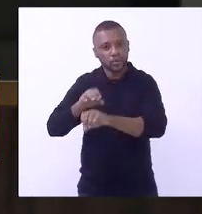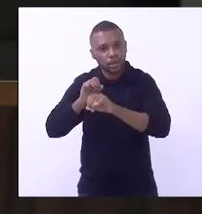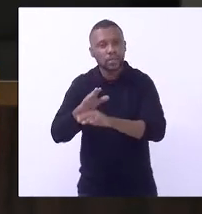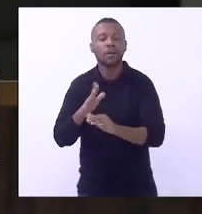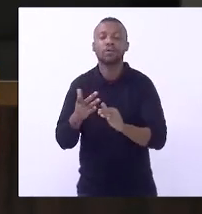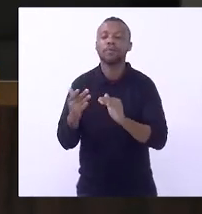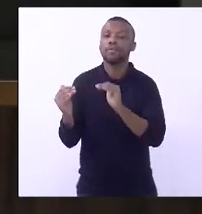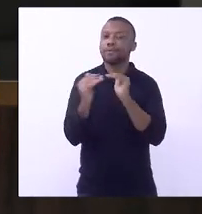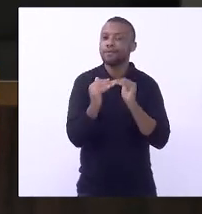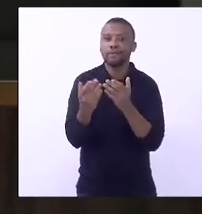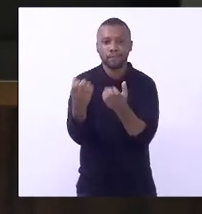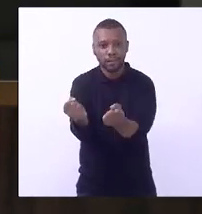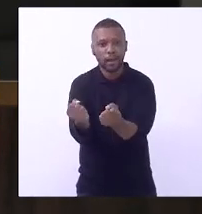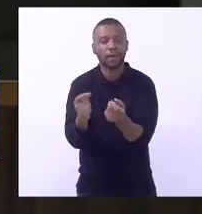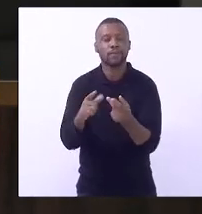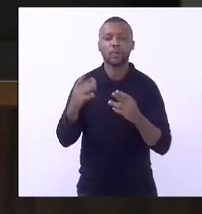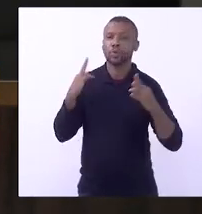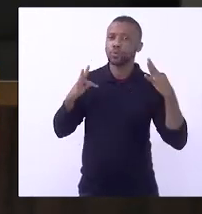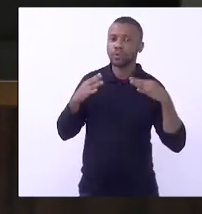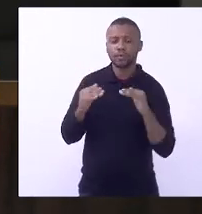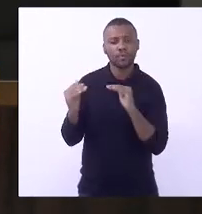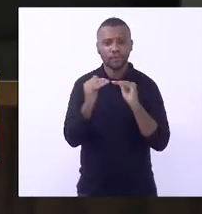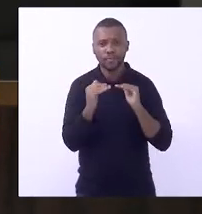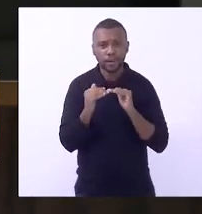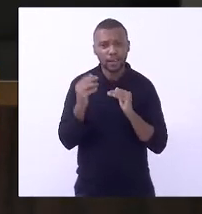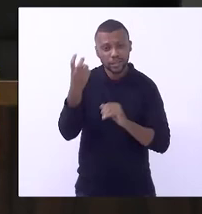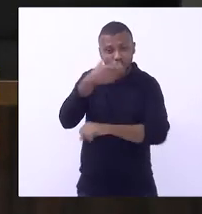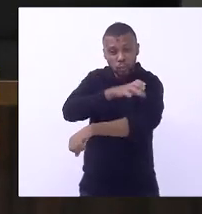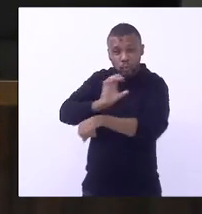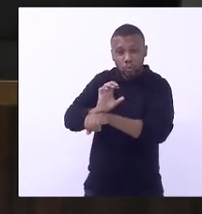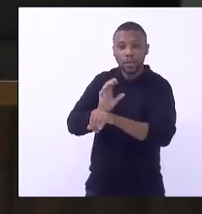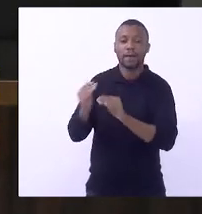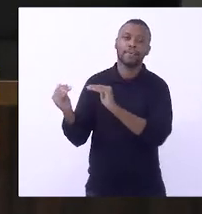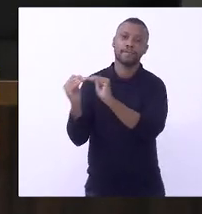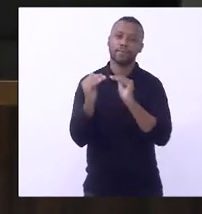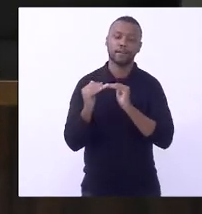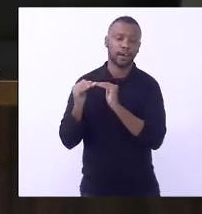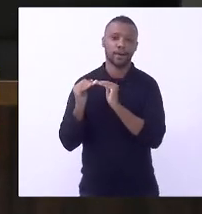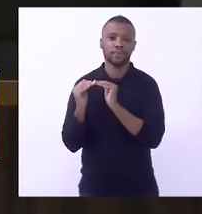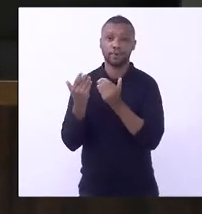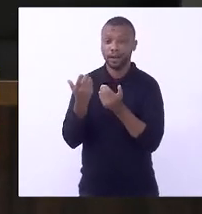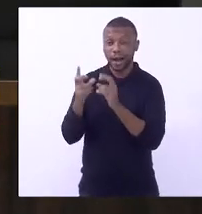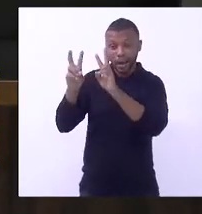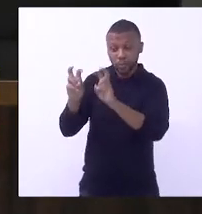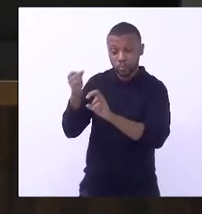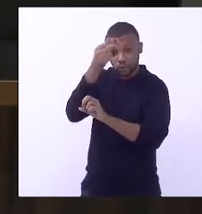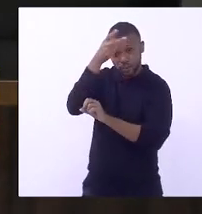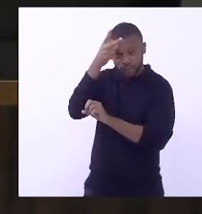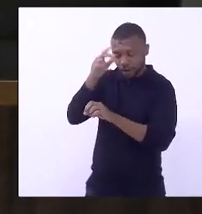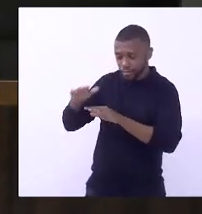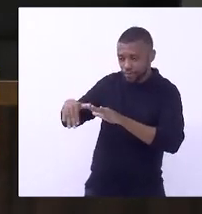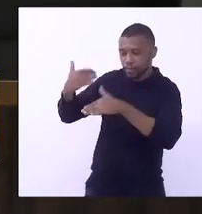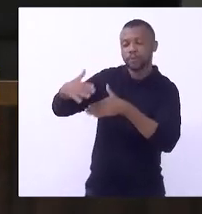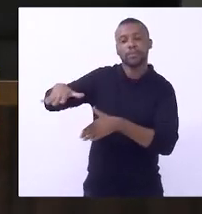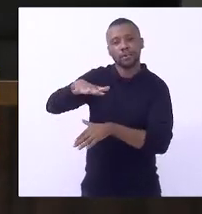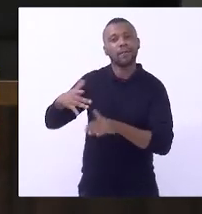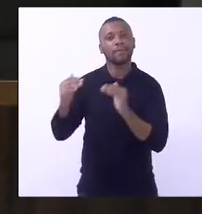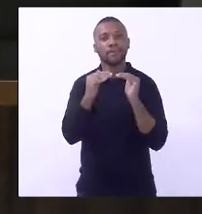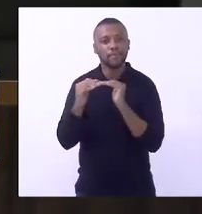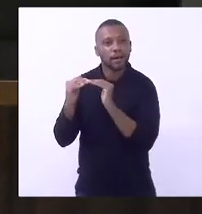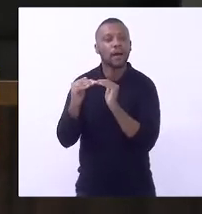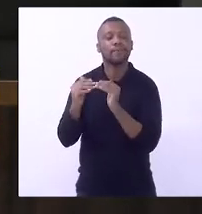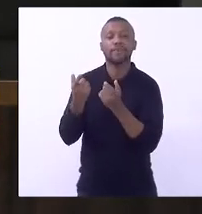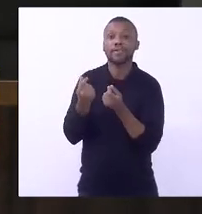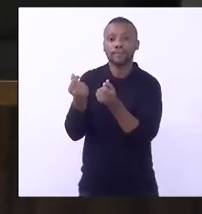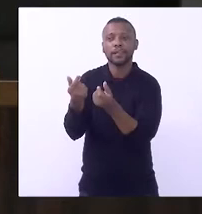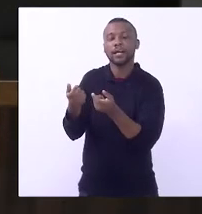ciência e tecnologia, favorável. De turismo, favorável. De cultura, favorável. De assuntos municipais, desenvolvimento regional, favorável. De orçamento, finanças, fiscalização financeira e controle,